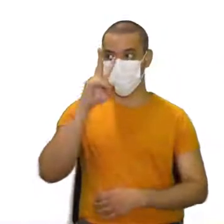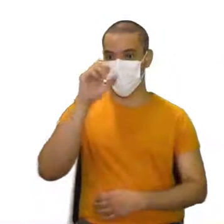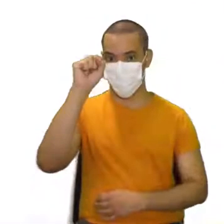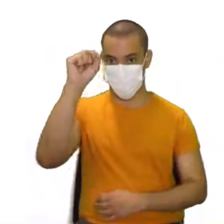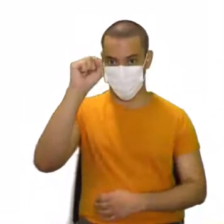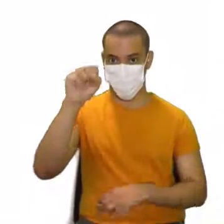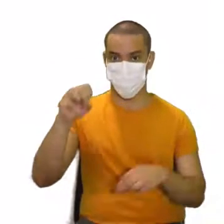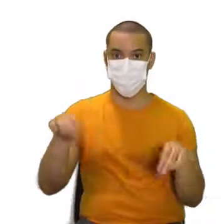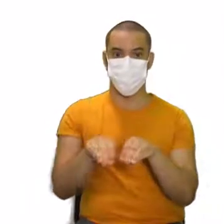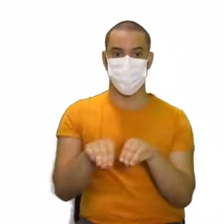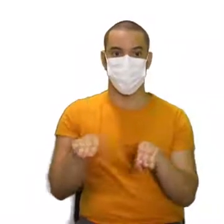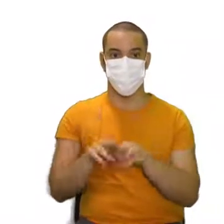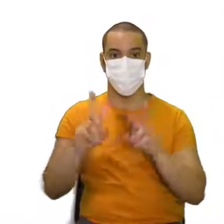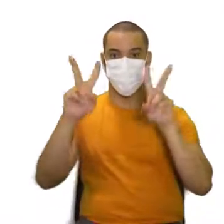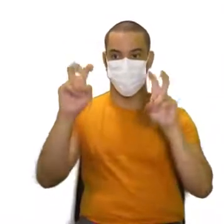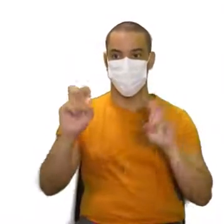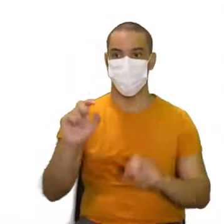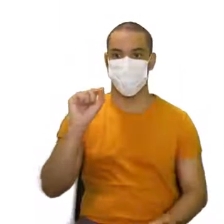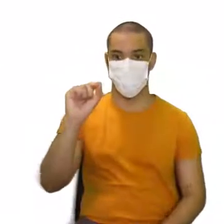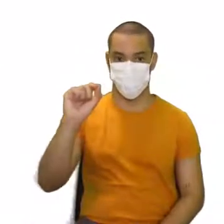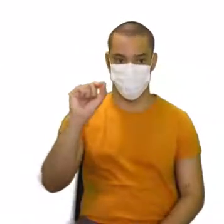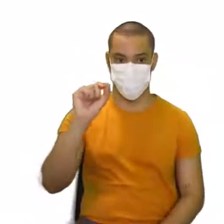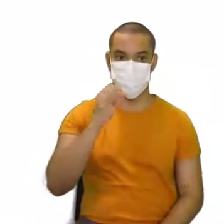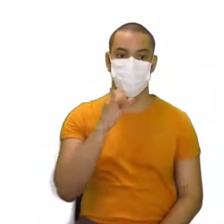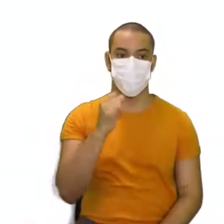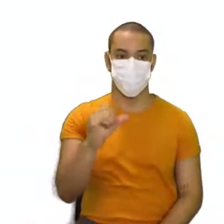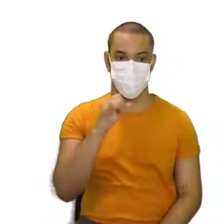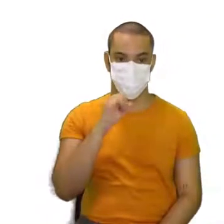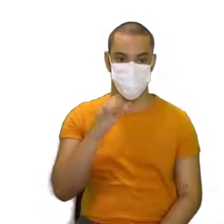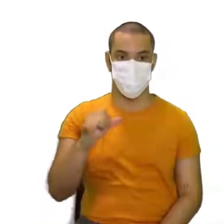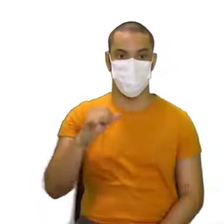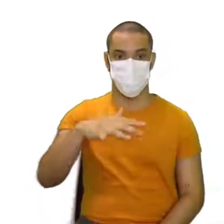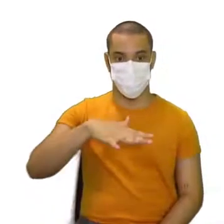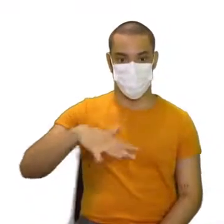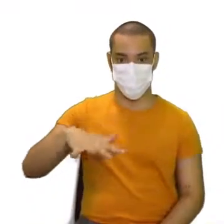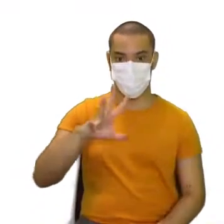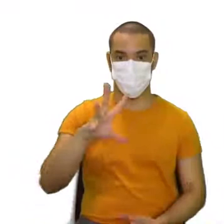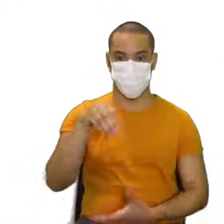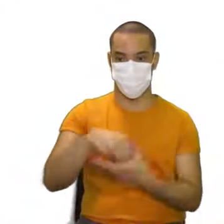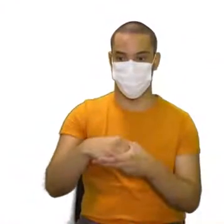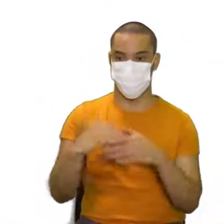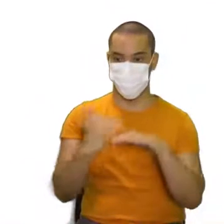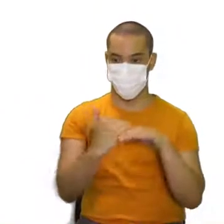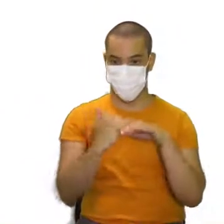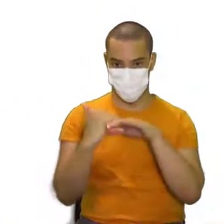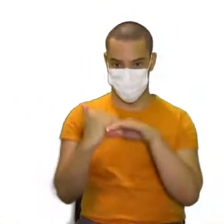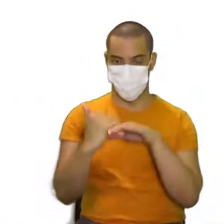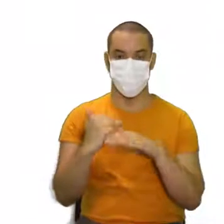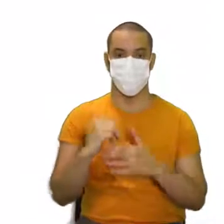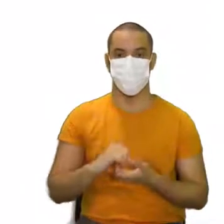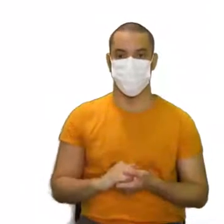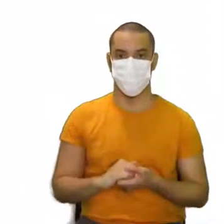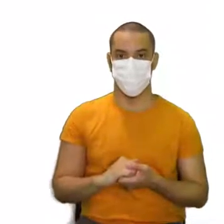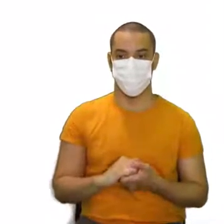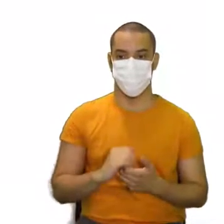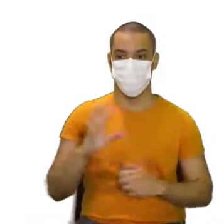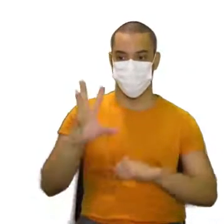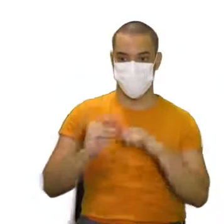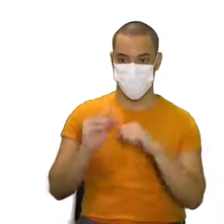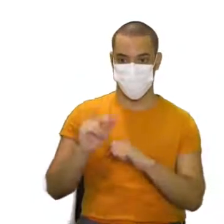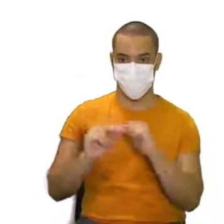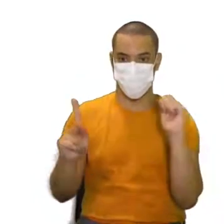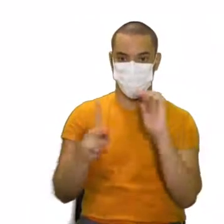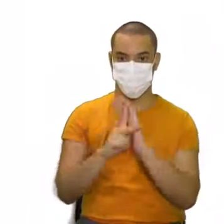sobre cargas elétricas em um campo magnético uniforme e o conhecimento das